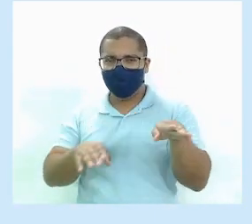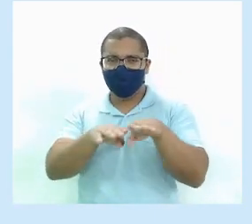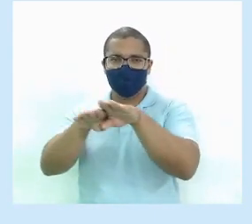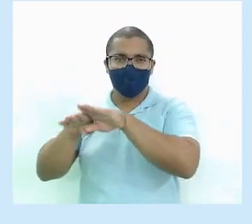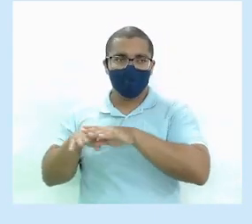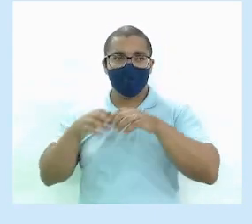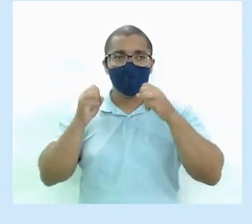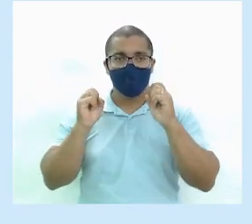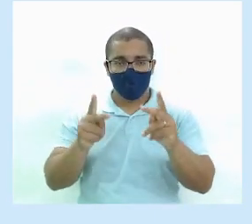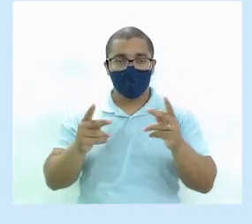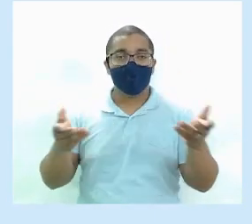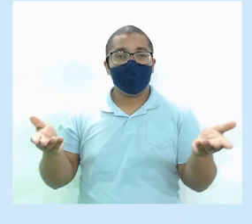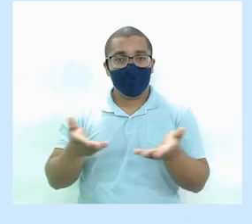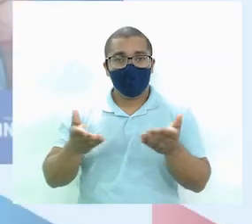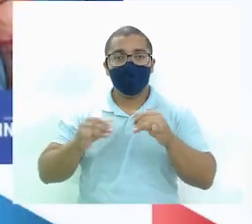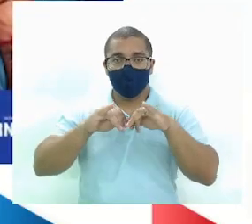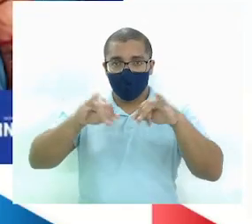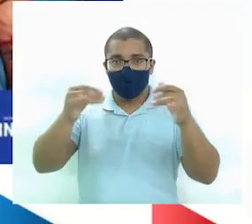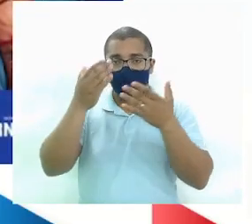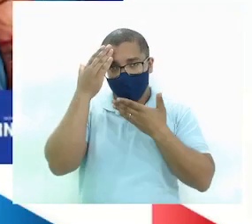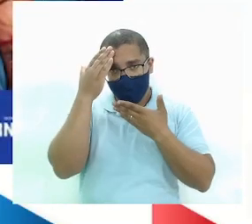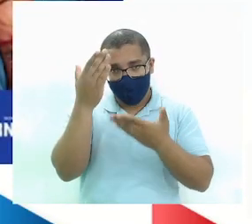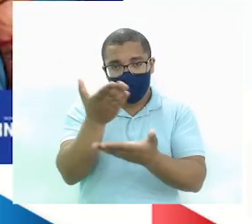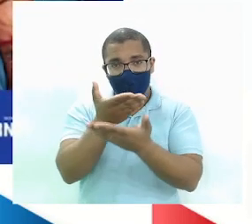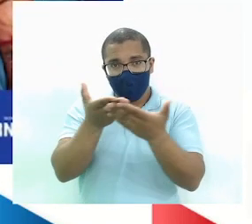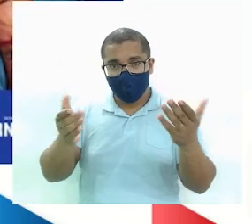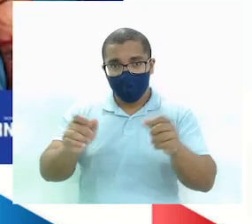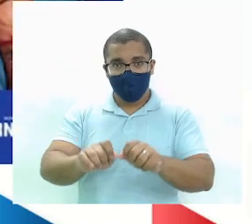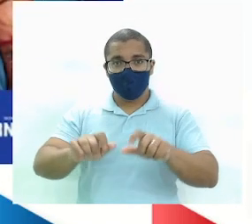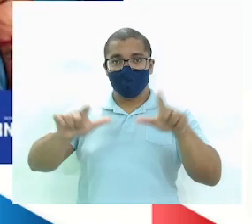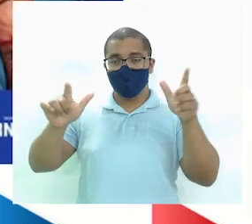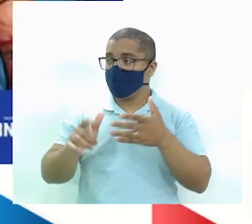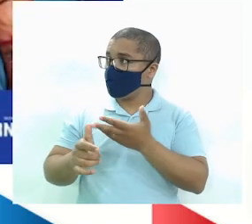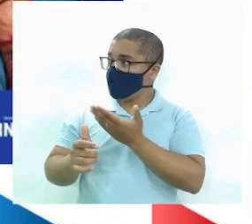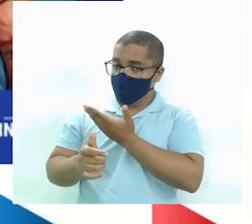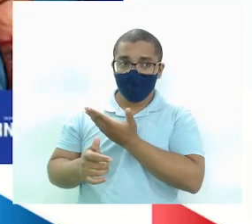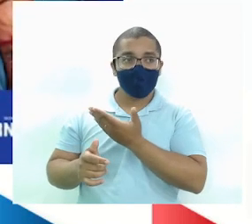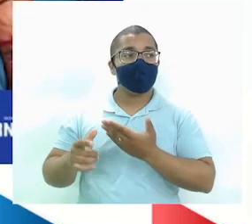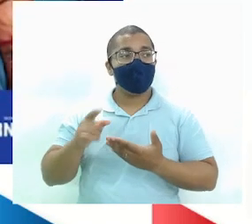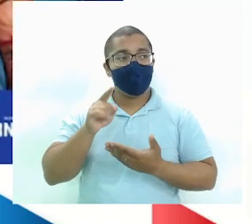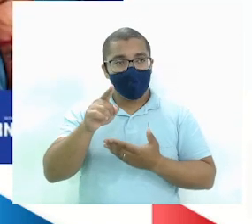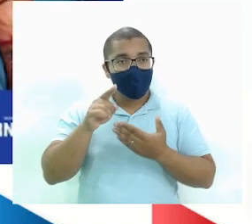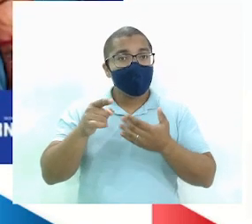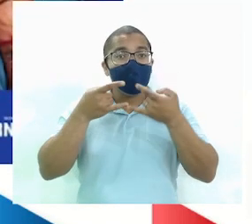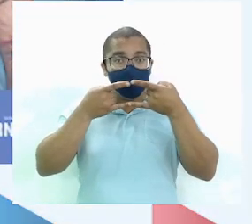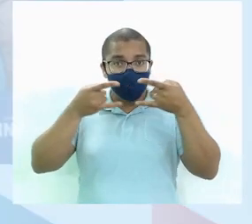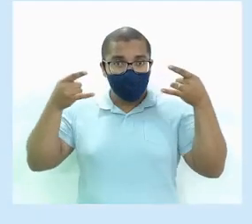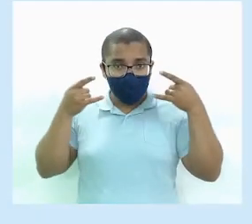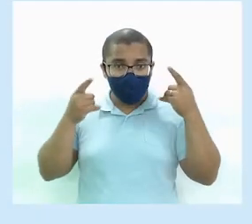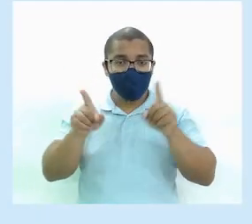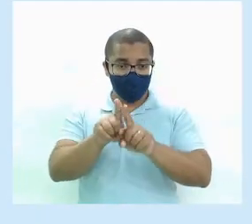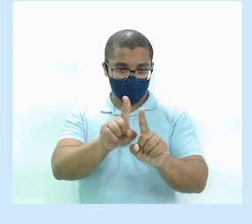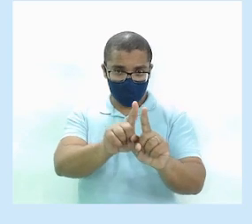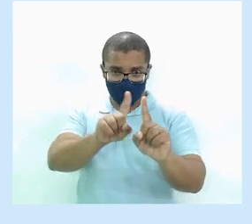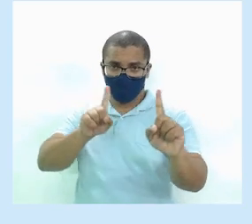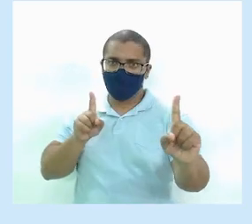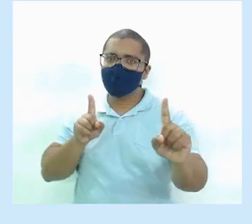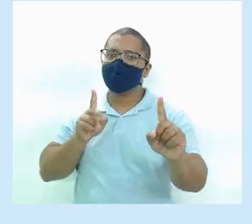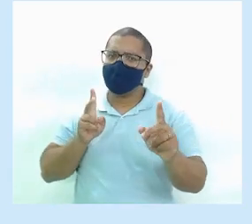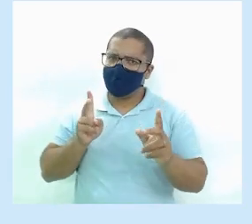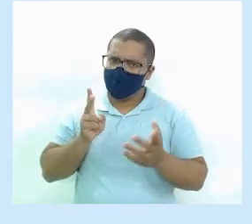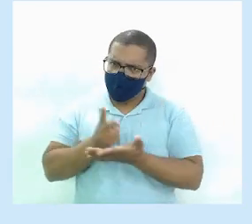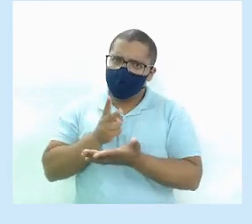Bem, eu vou deixar para vocês um muito obrigado na tela de vocês. Use máscara, mantenha o distanciamento social sempre. A pandemia